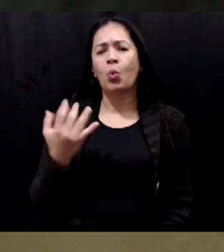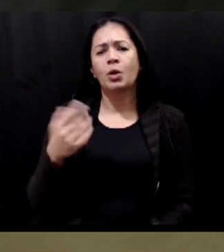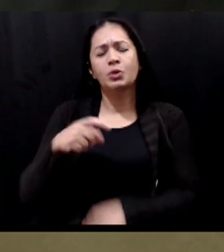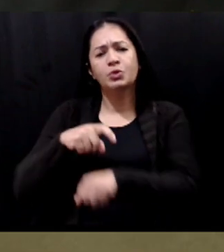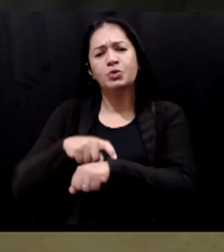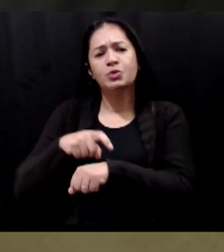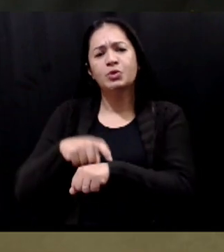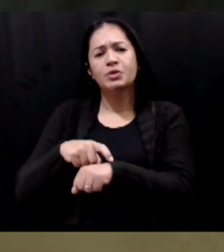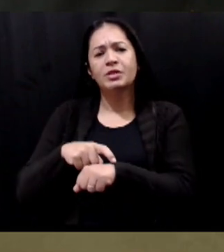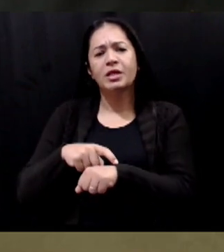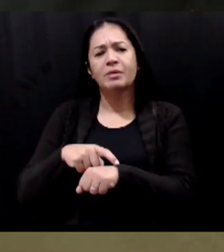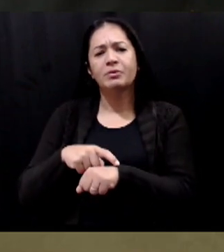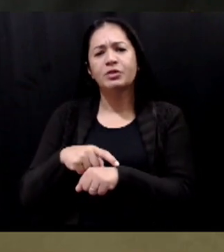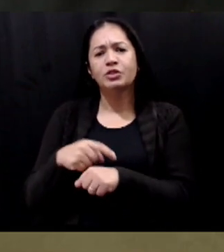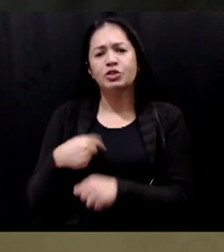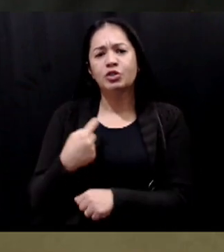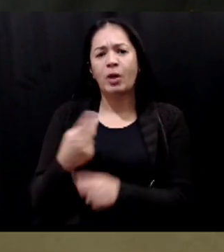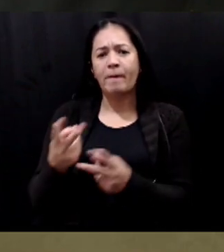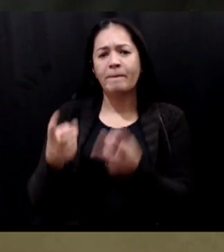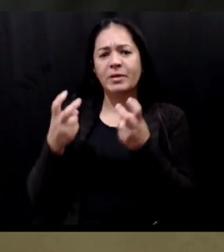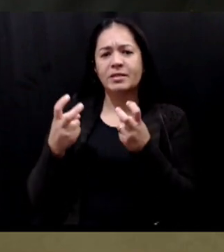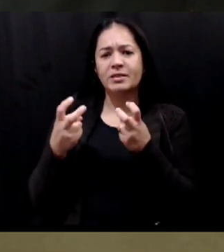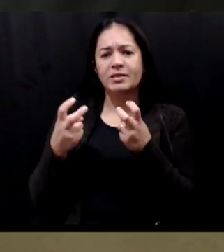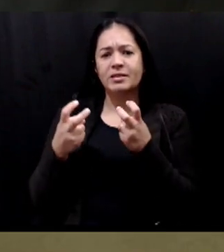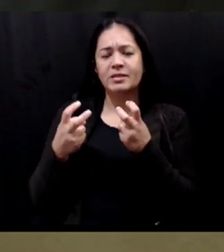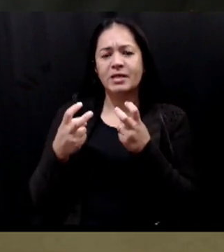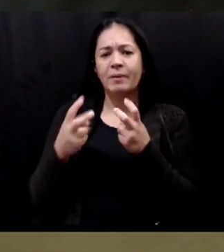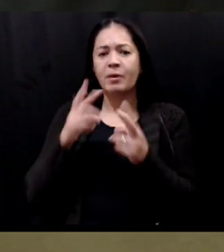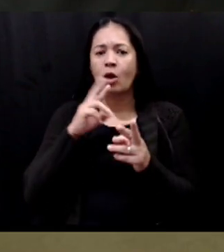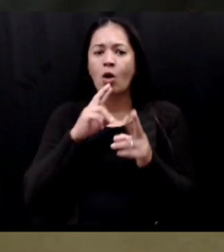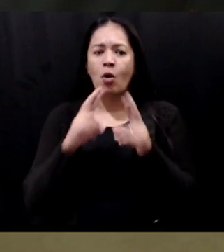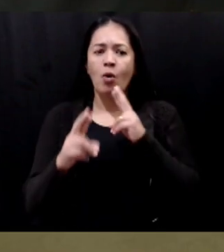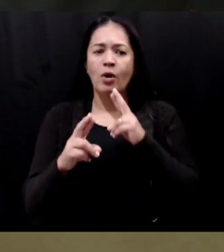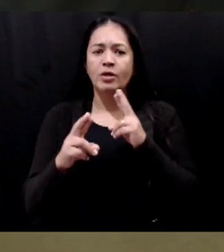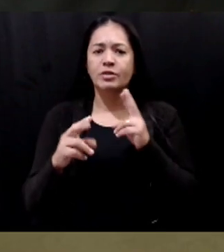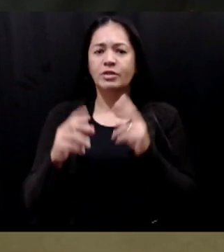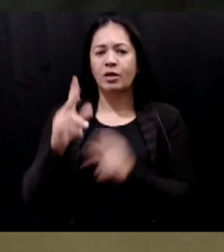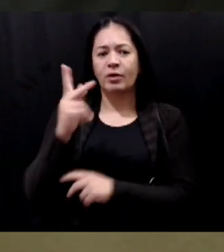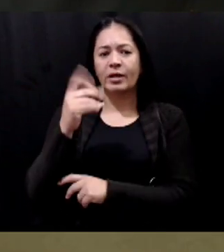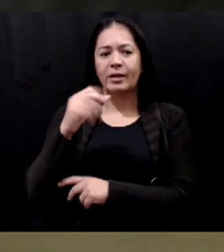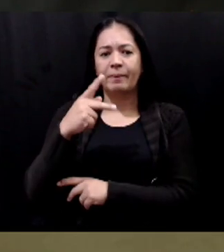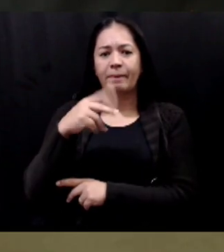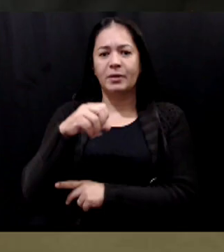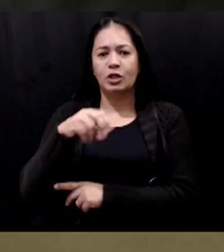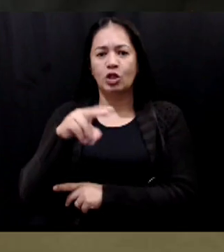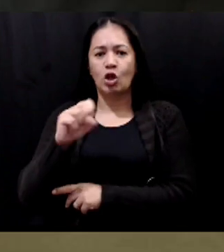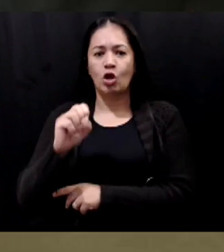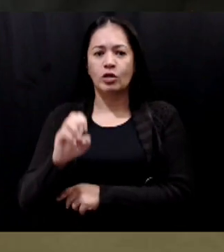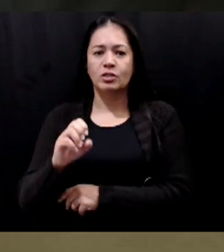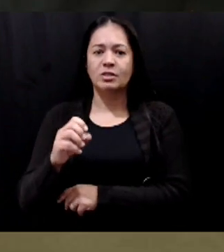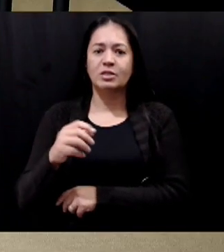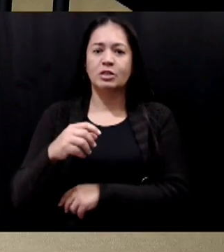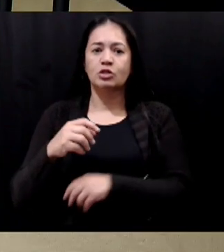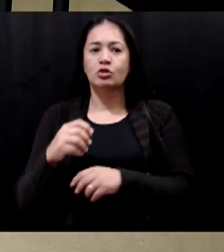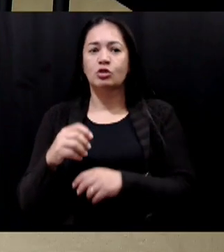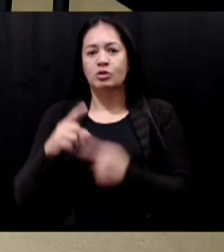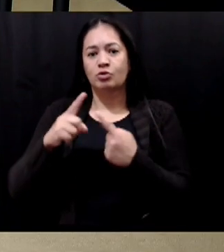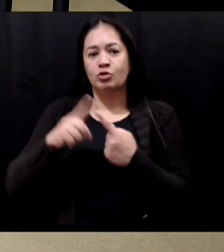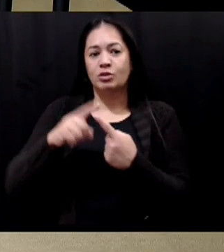ver resultados com a hipnose em casos de compulsão alimentar,